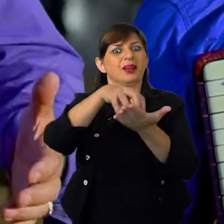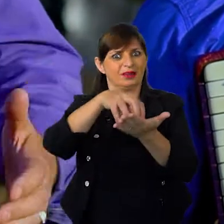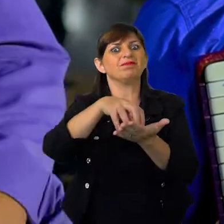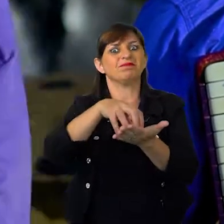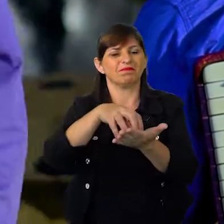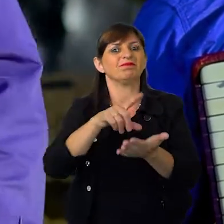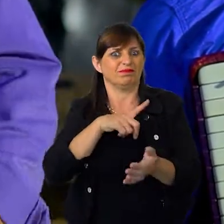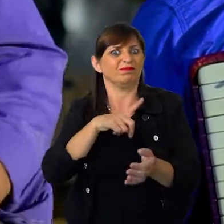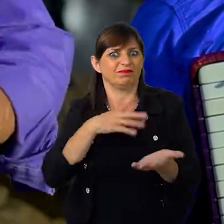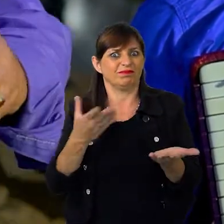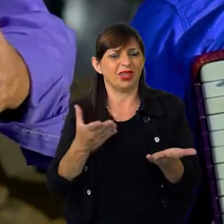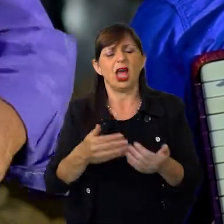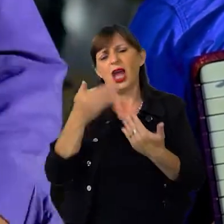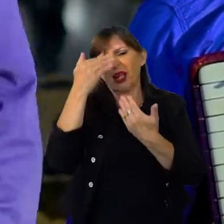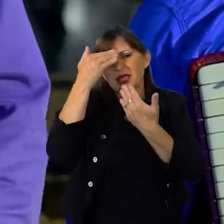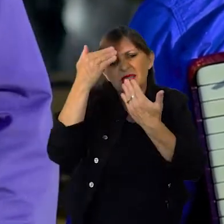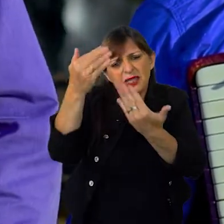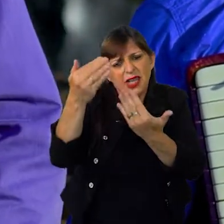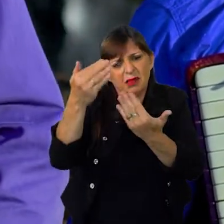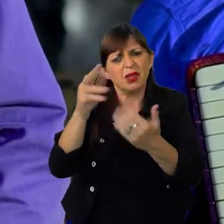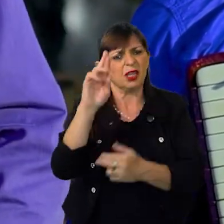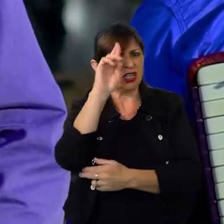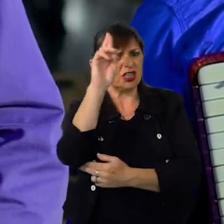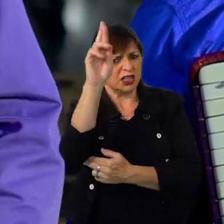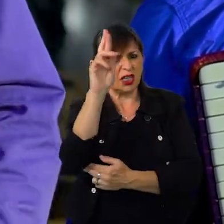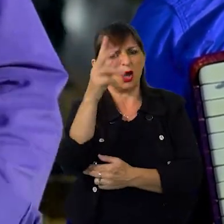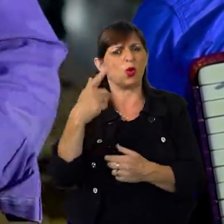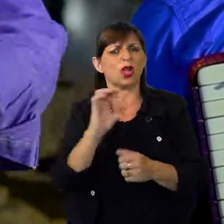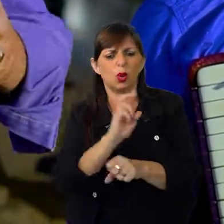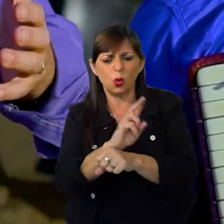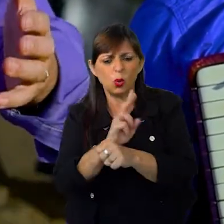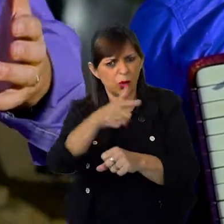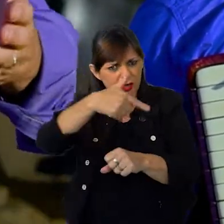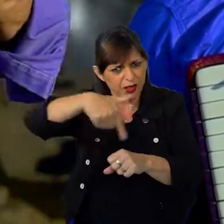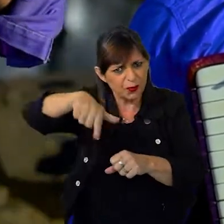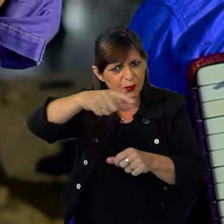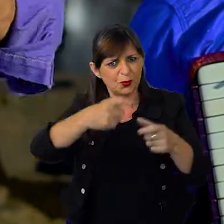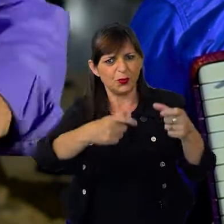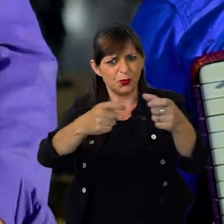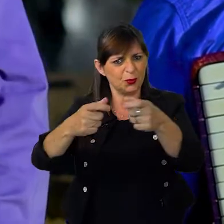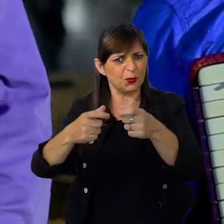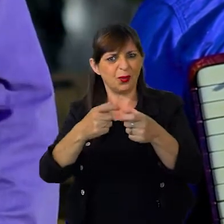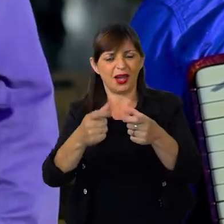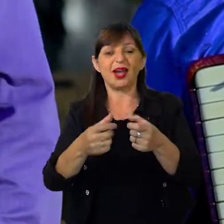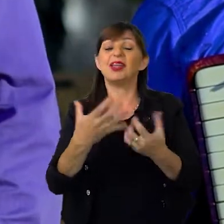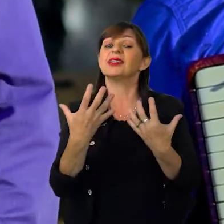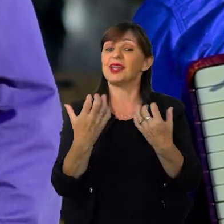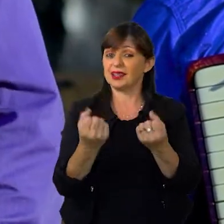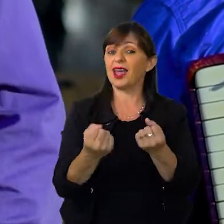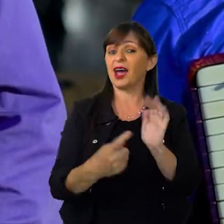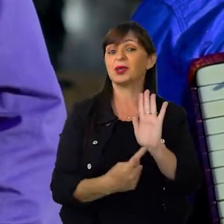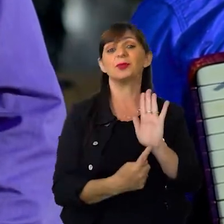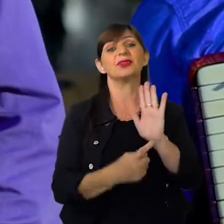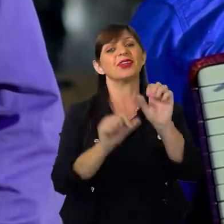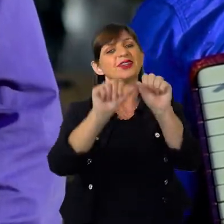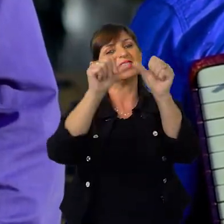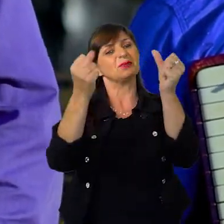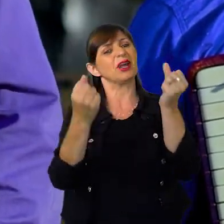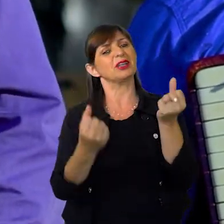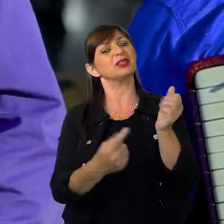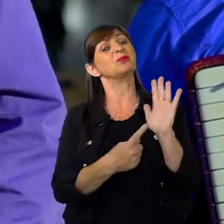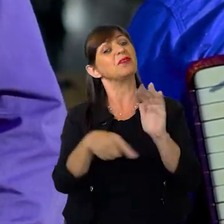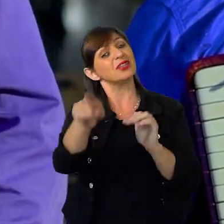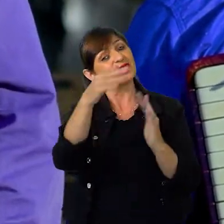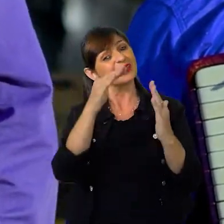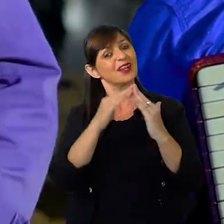autorização que nós tivemos para estar fazendo essas imagens e mostrar para você aí na tua casa um pouquinho desse local